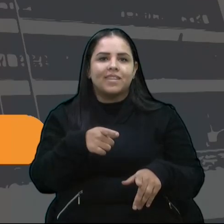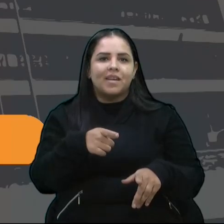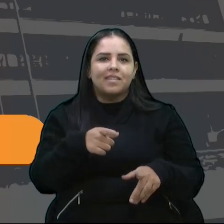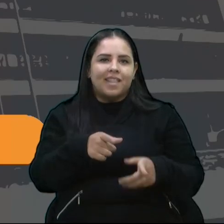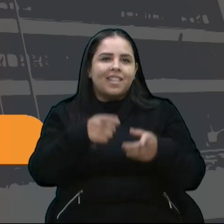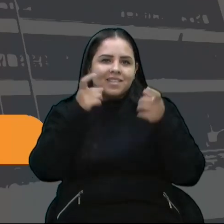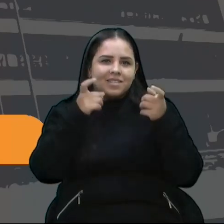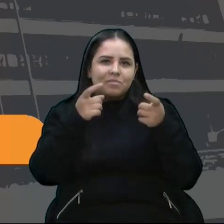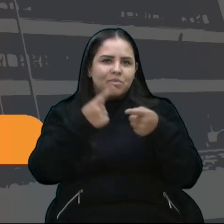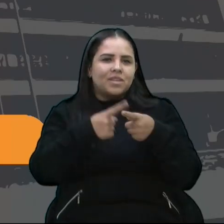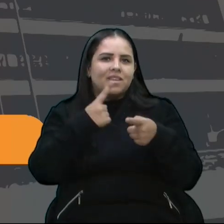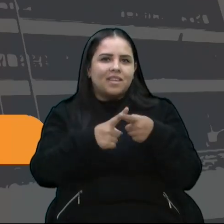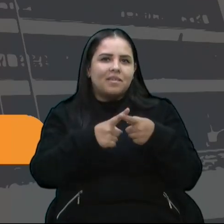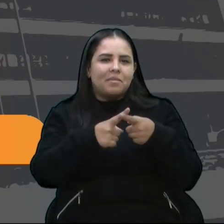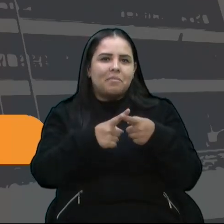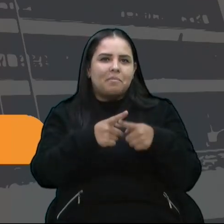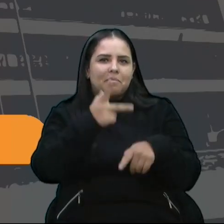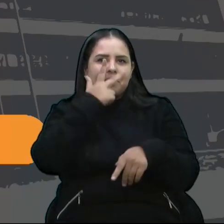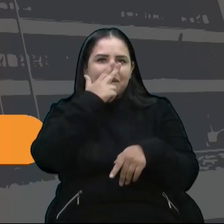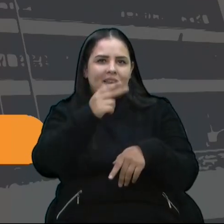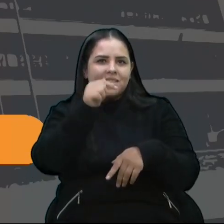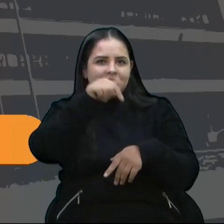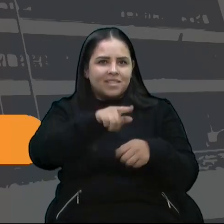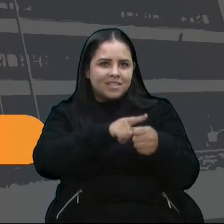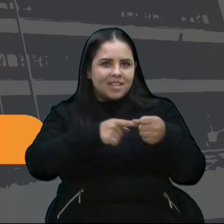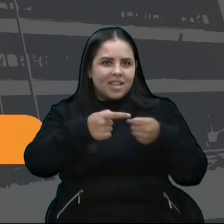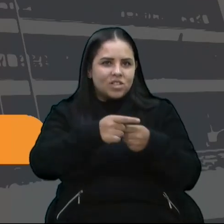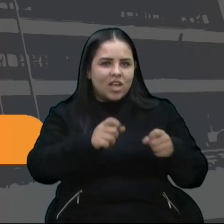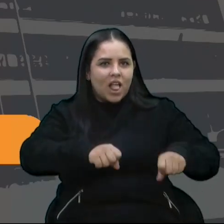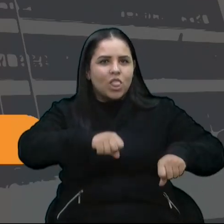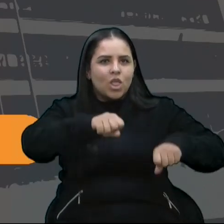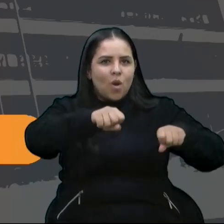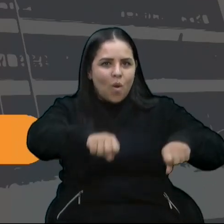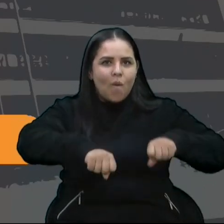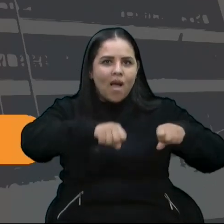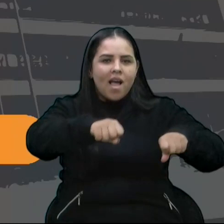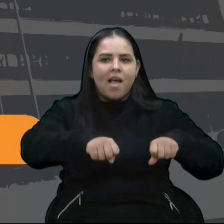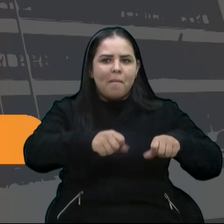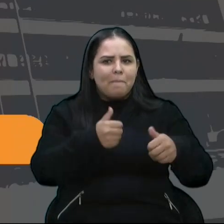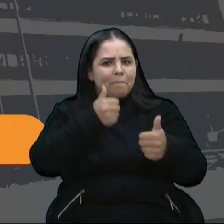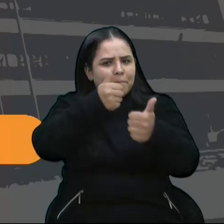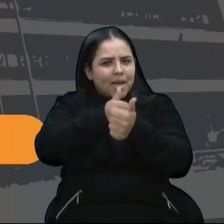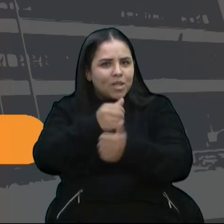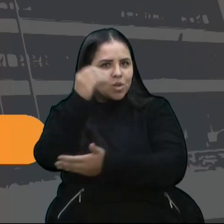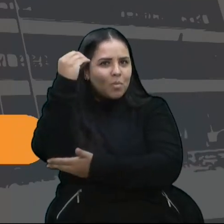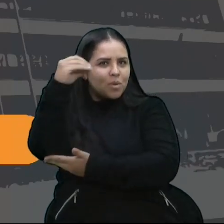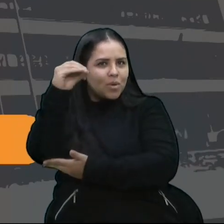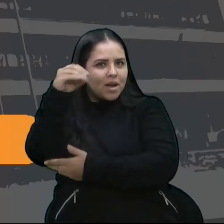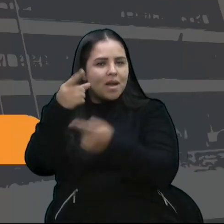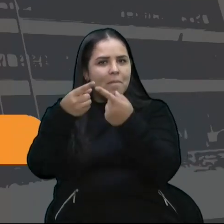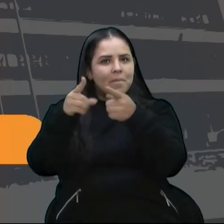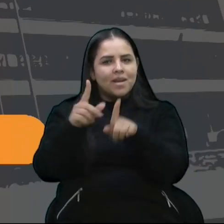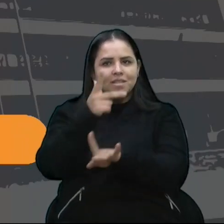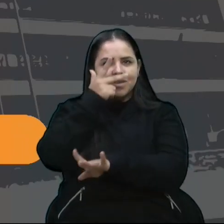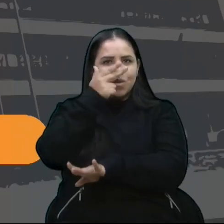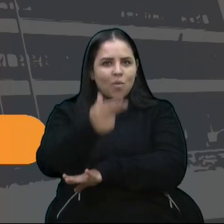parece Canoas, por vezes, assim, tão próxima, tão ao lado de Porto Alegre, mas, ao mesmo